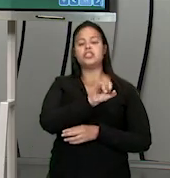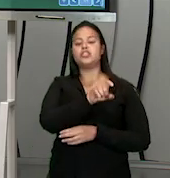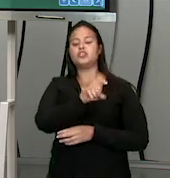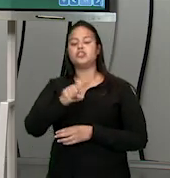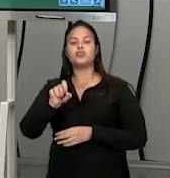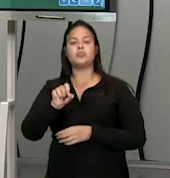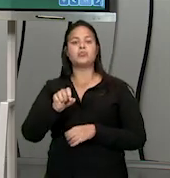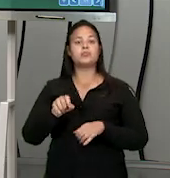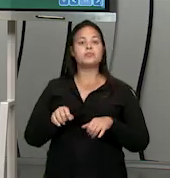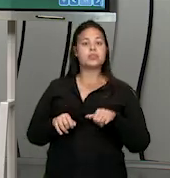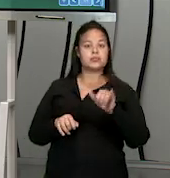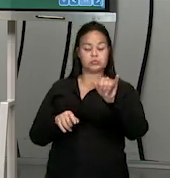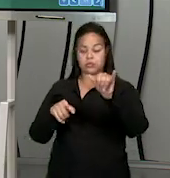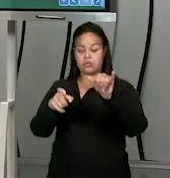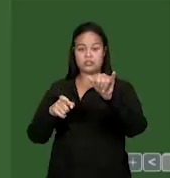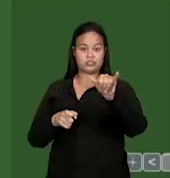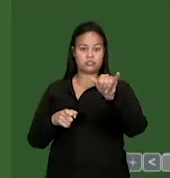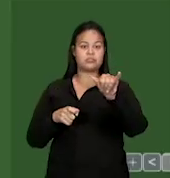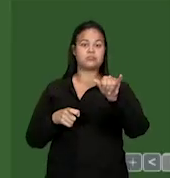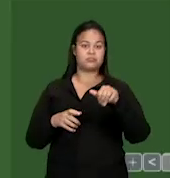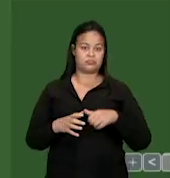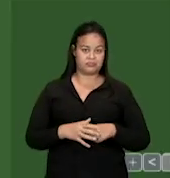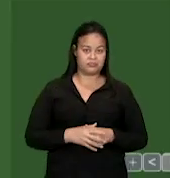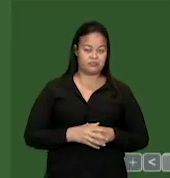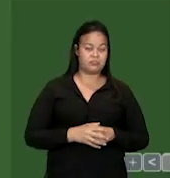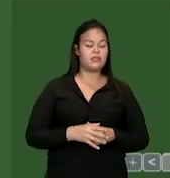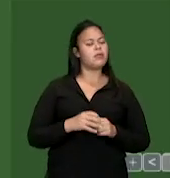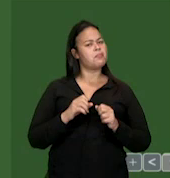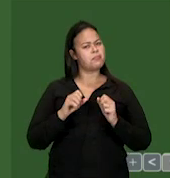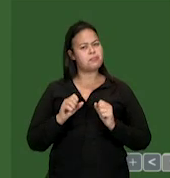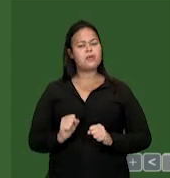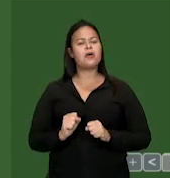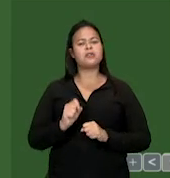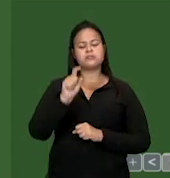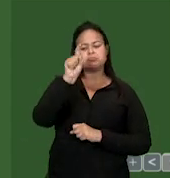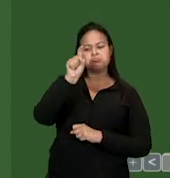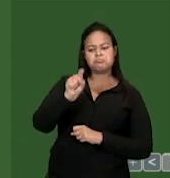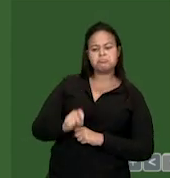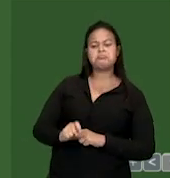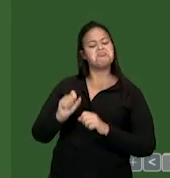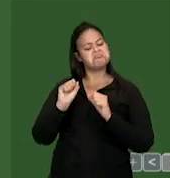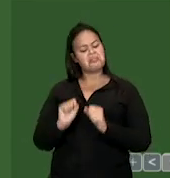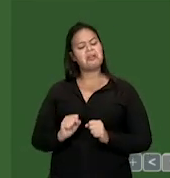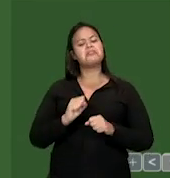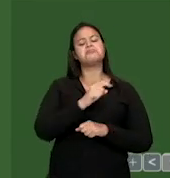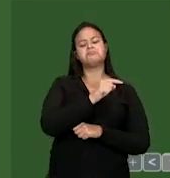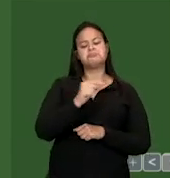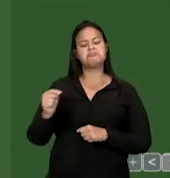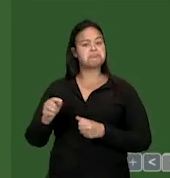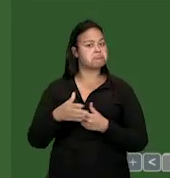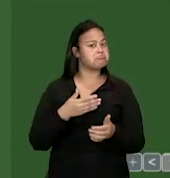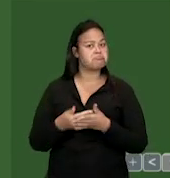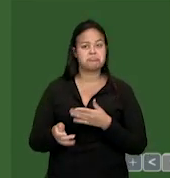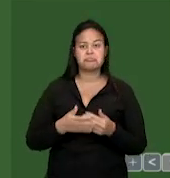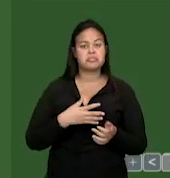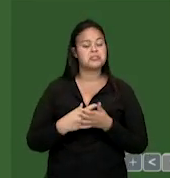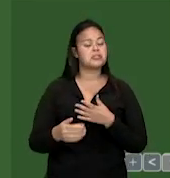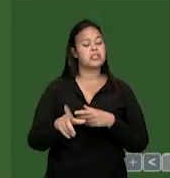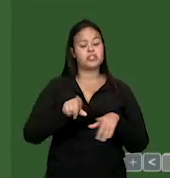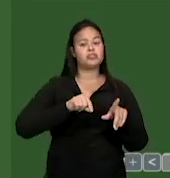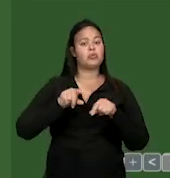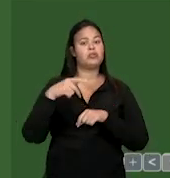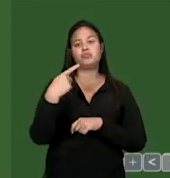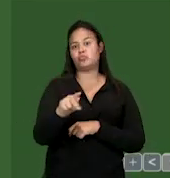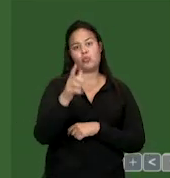e o eixo Y. Então nós vamos fazer dessa forma aqui, pode ser o vertical primeiro ou o horizontal primeiro, aquele que você tiver mais